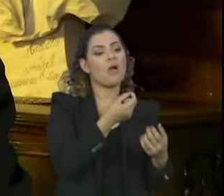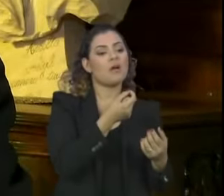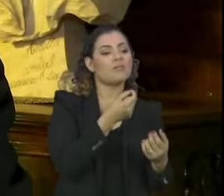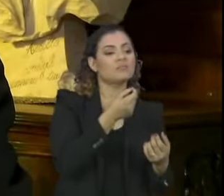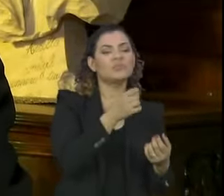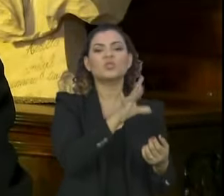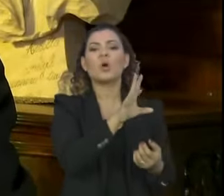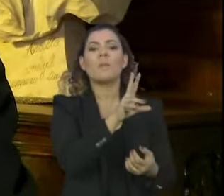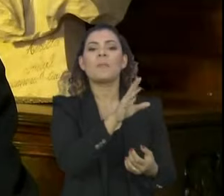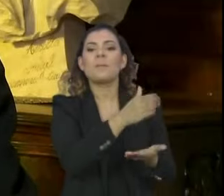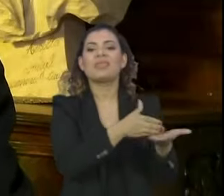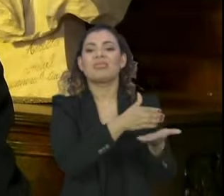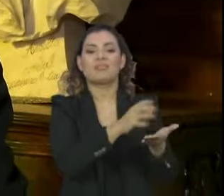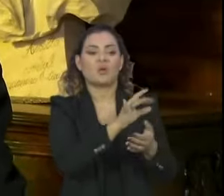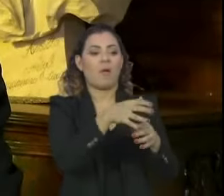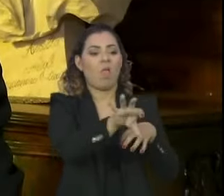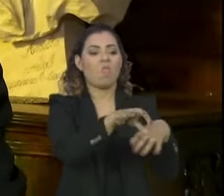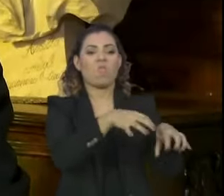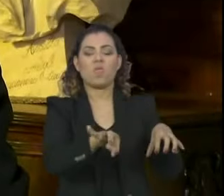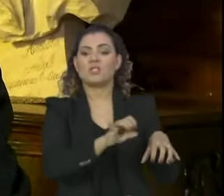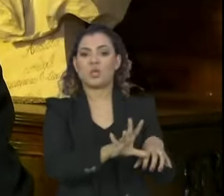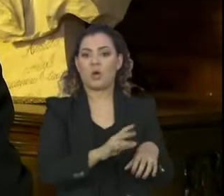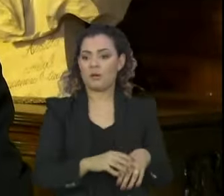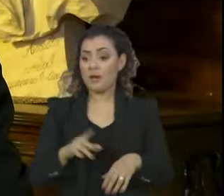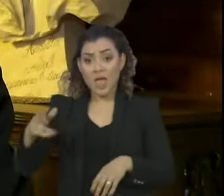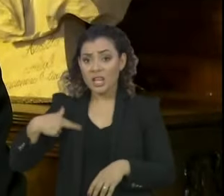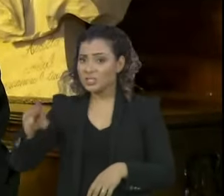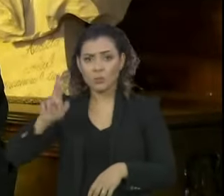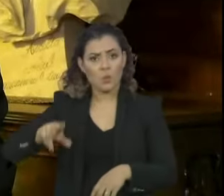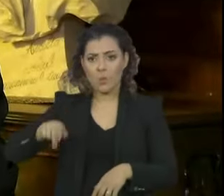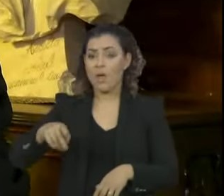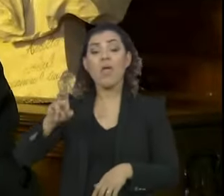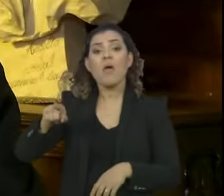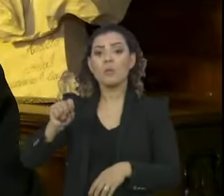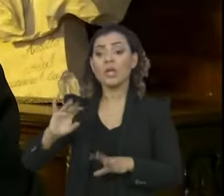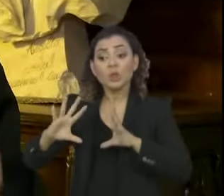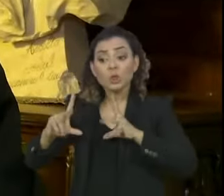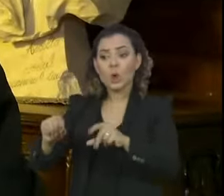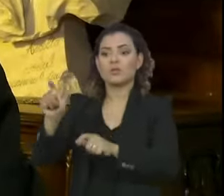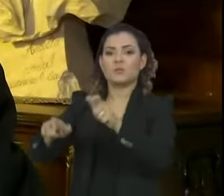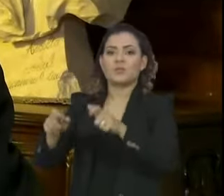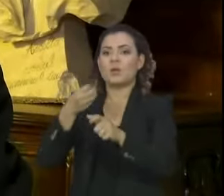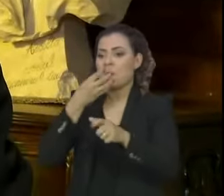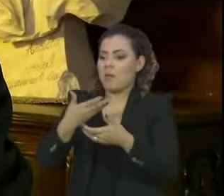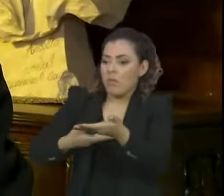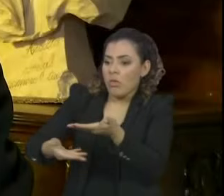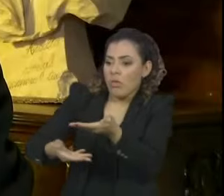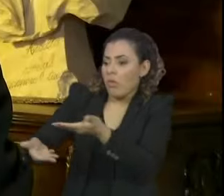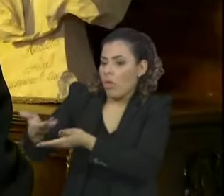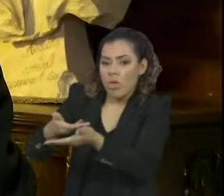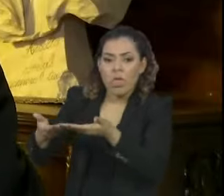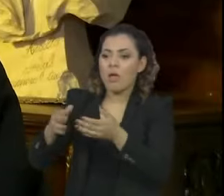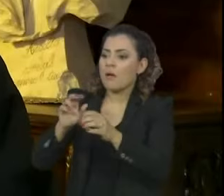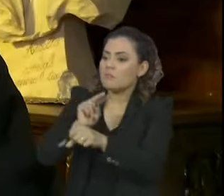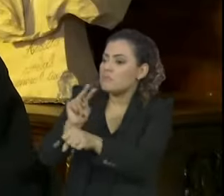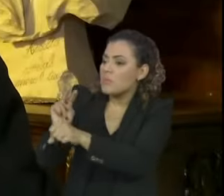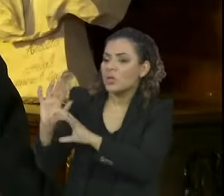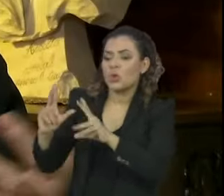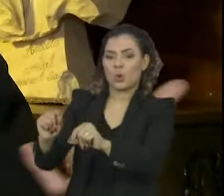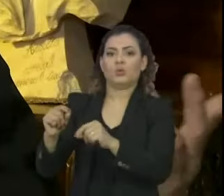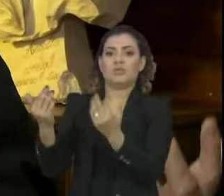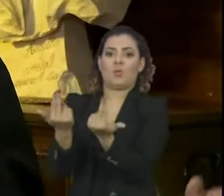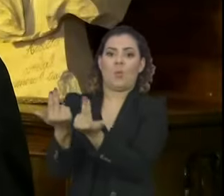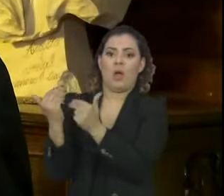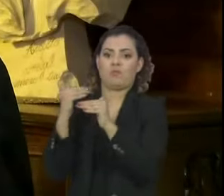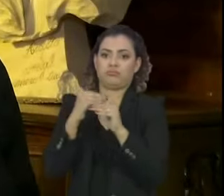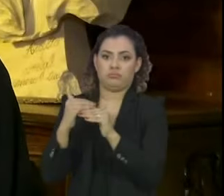tem E aí no seu rebanho não não apenas participar cidade de uma convicção política